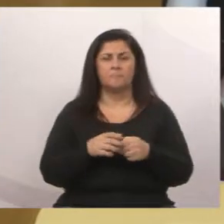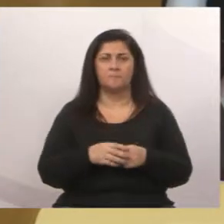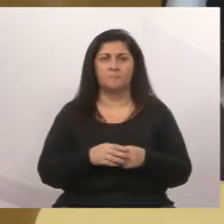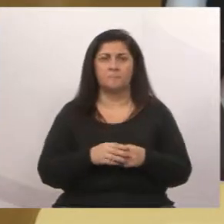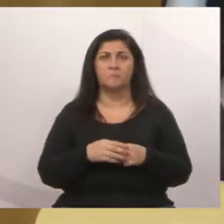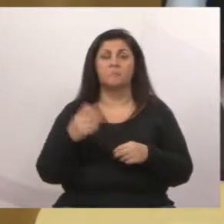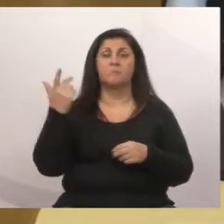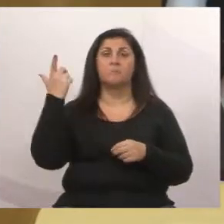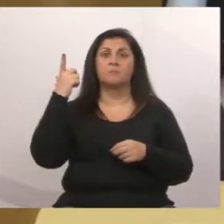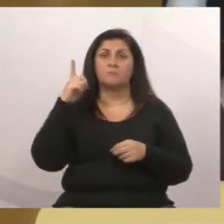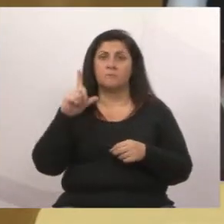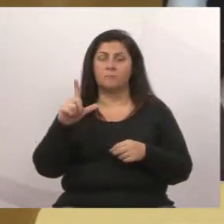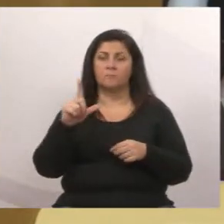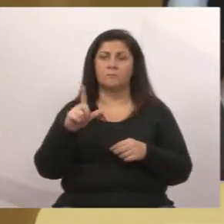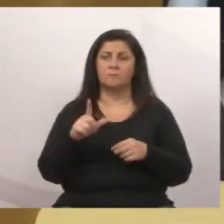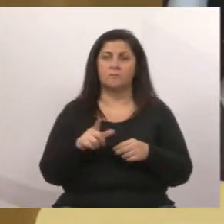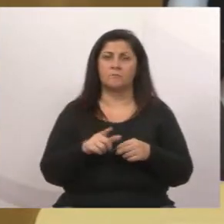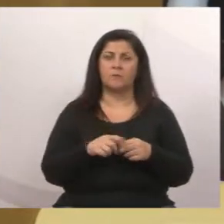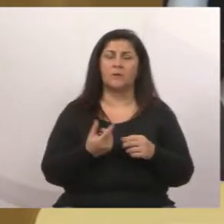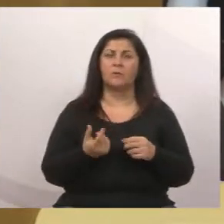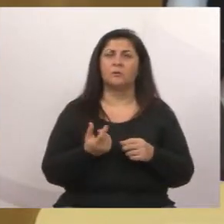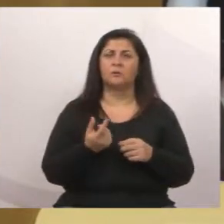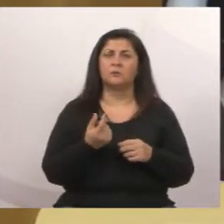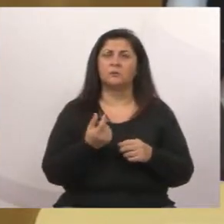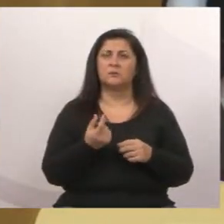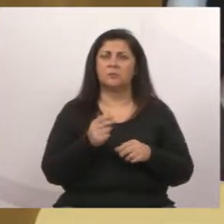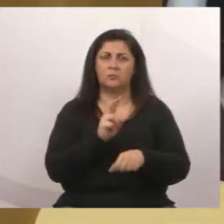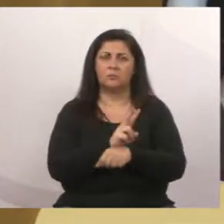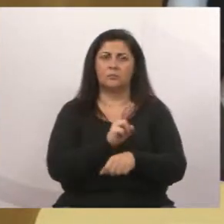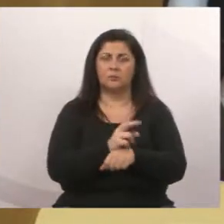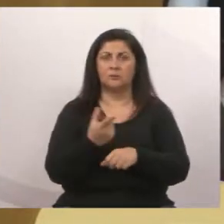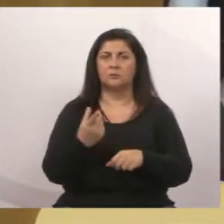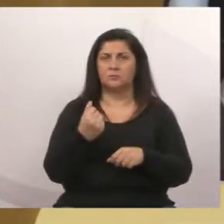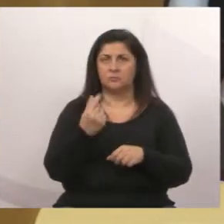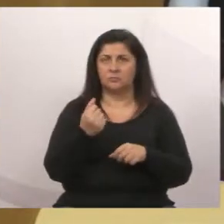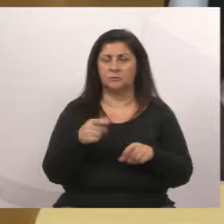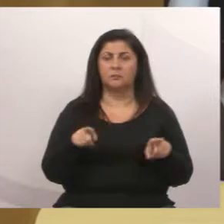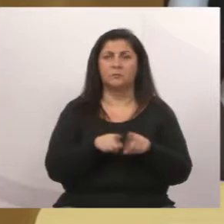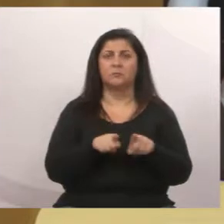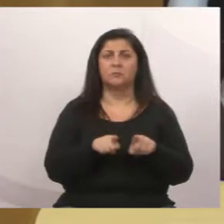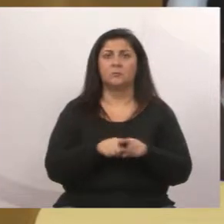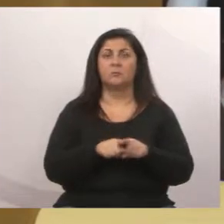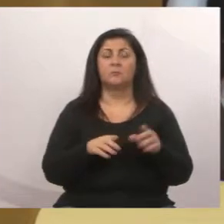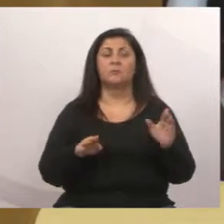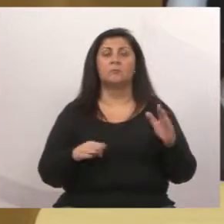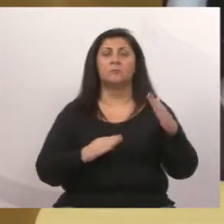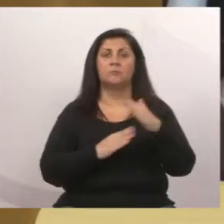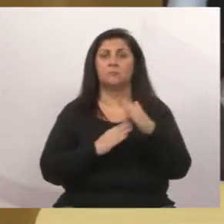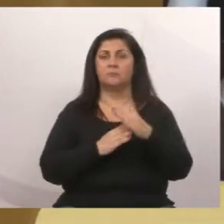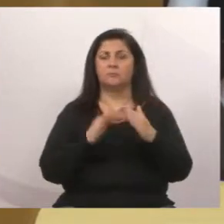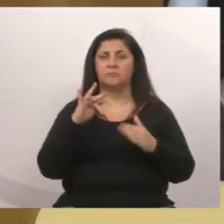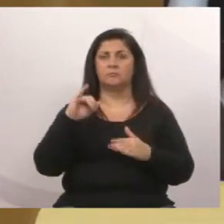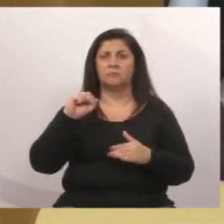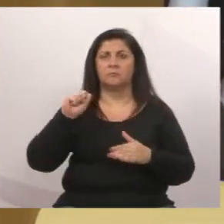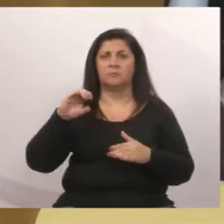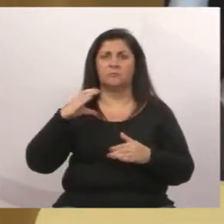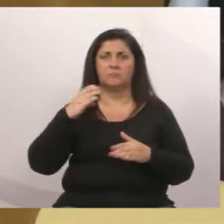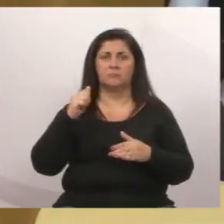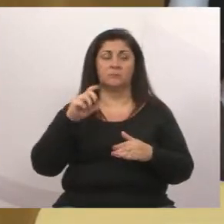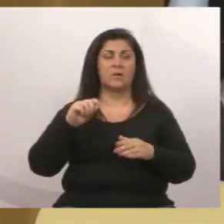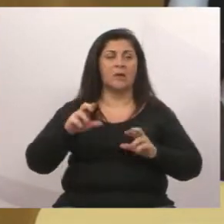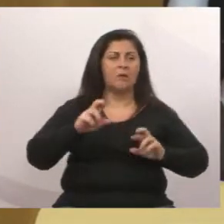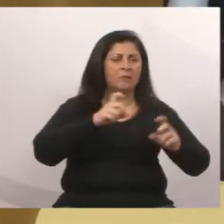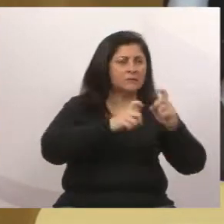para a recondução da despesa de pessoal e da dívida consolidada a seus limites fiscais, promover